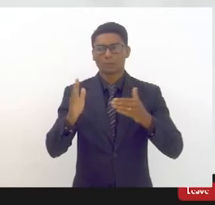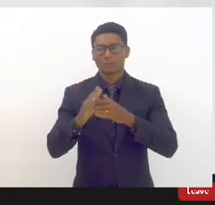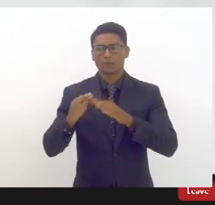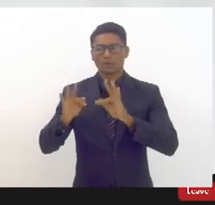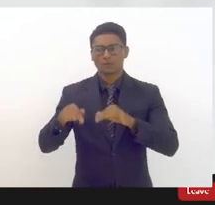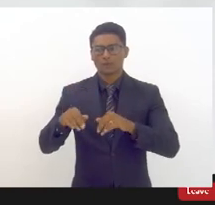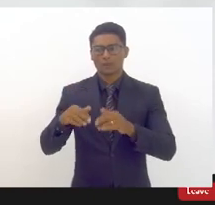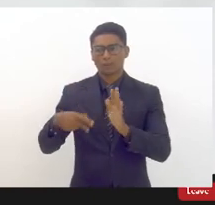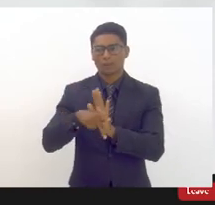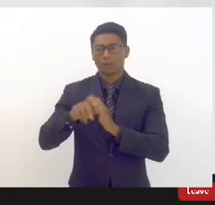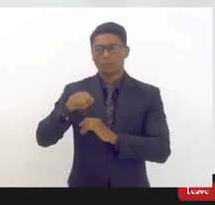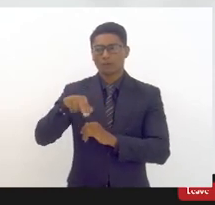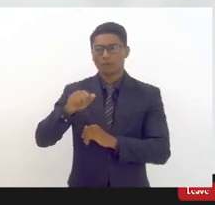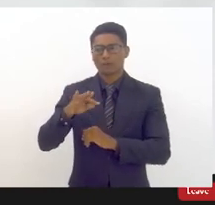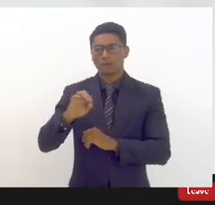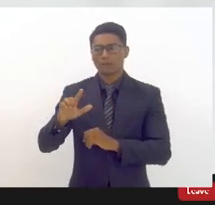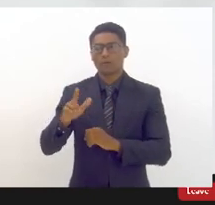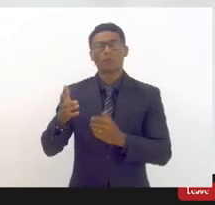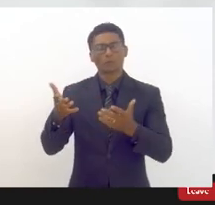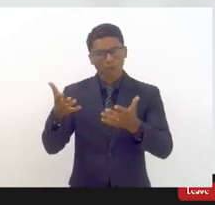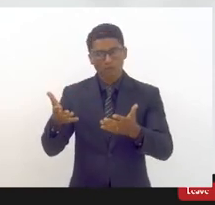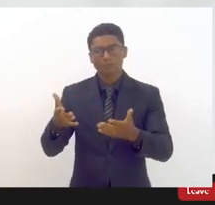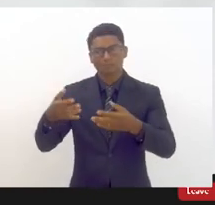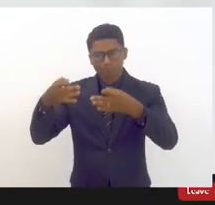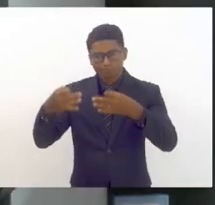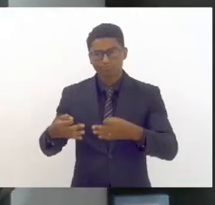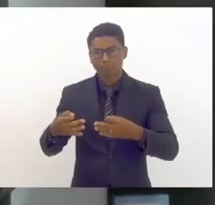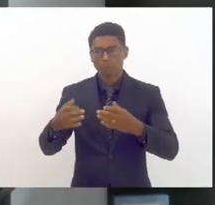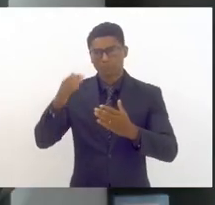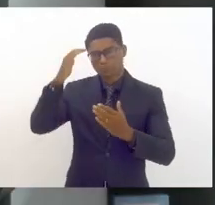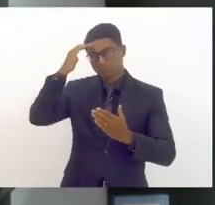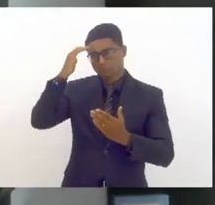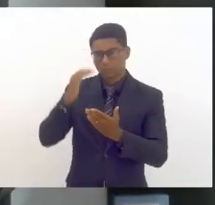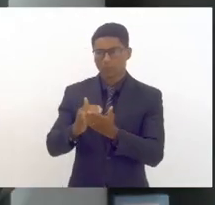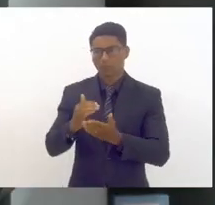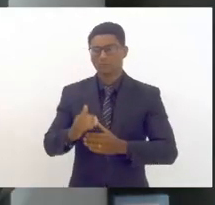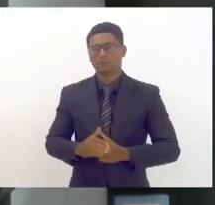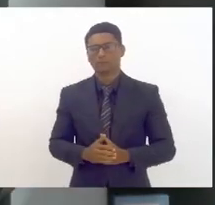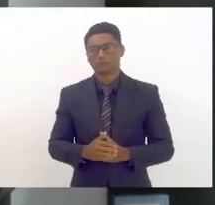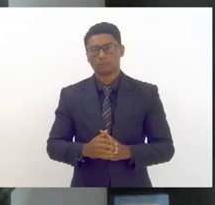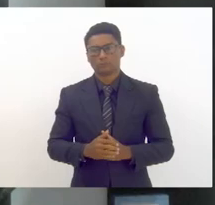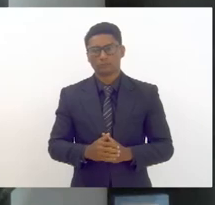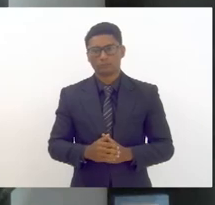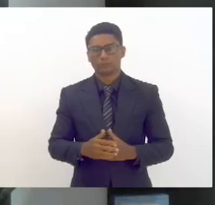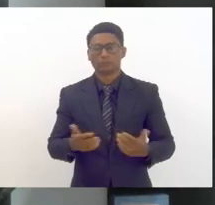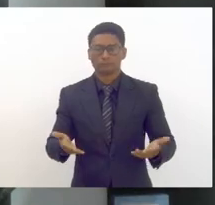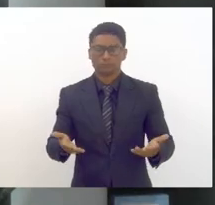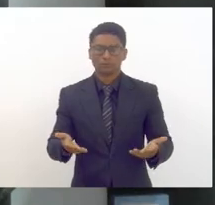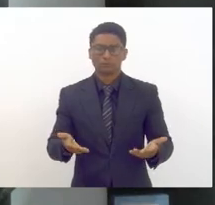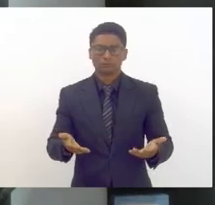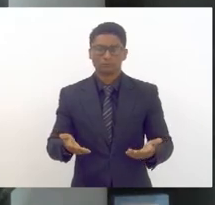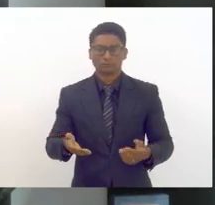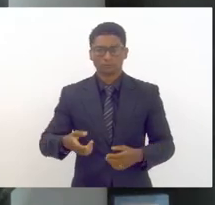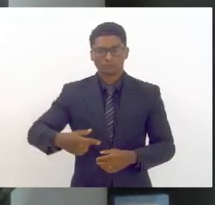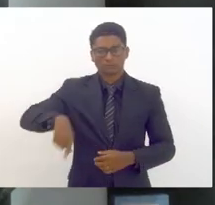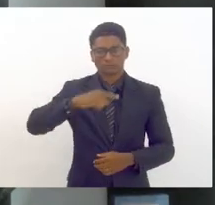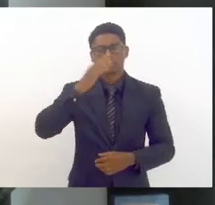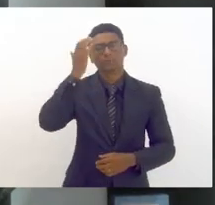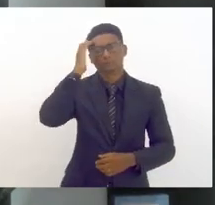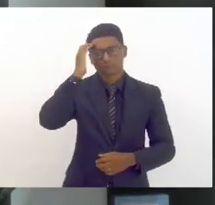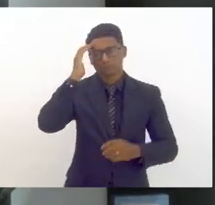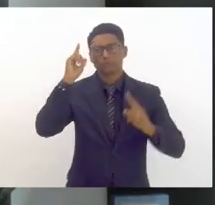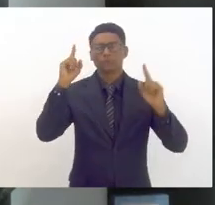Anatel estabeleceu lá no final de dezembro de 2023. Senhor Leandro, assim, a gente compreende perfeitamente